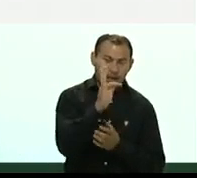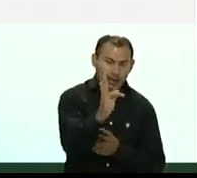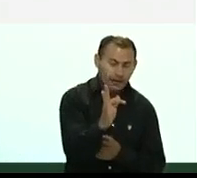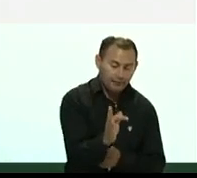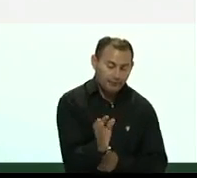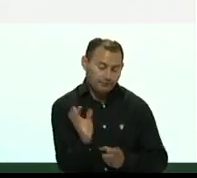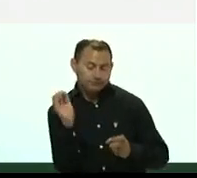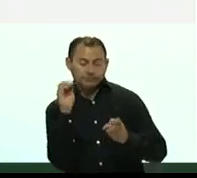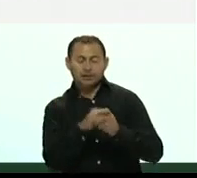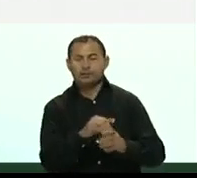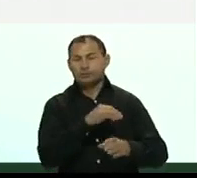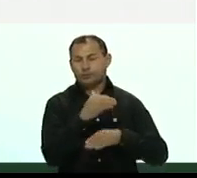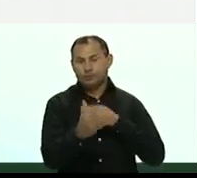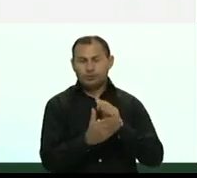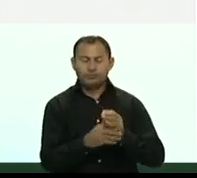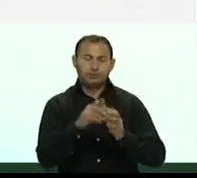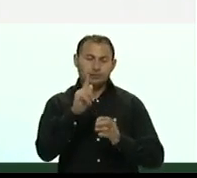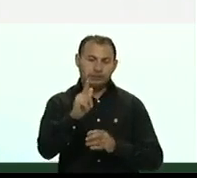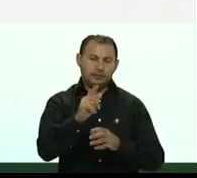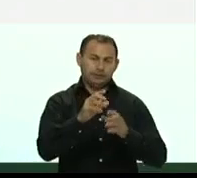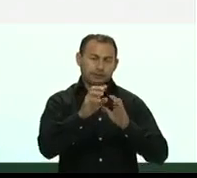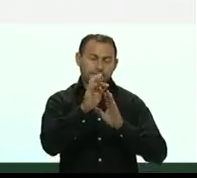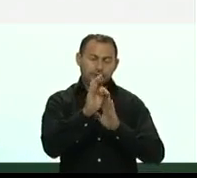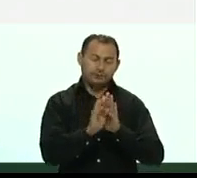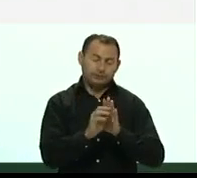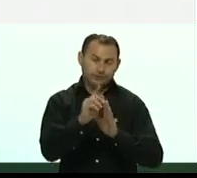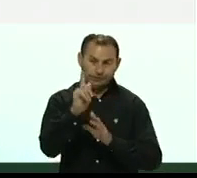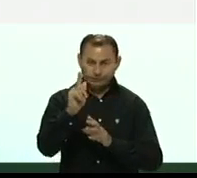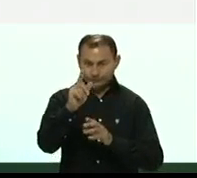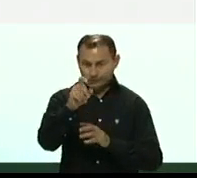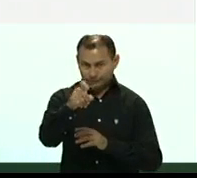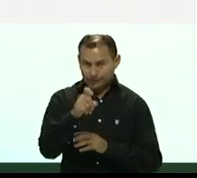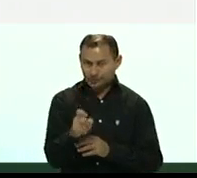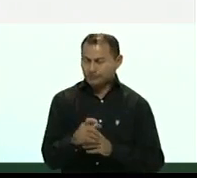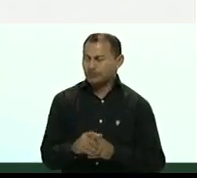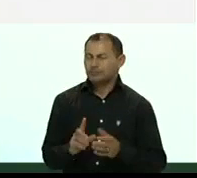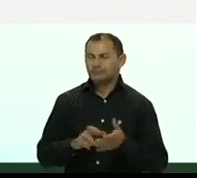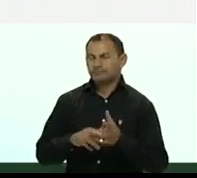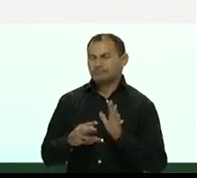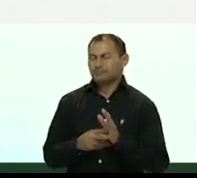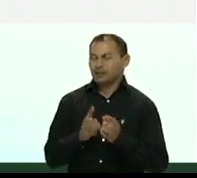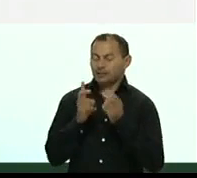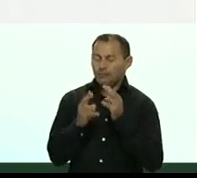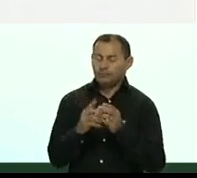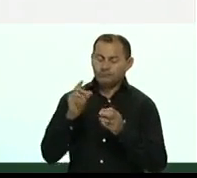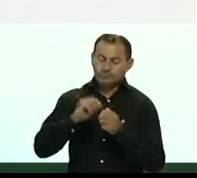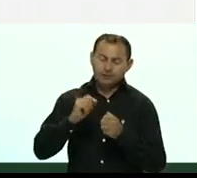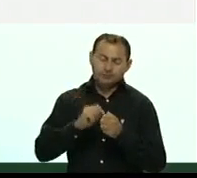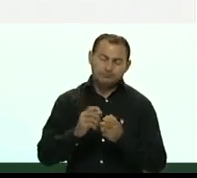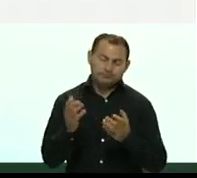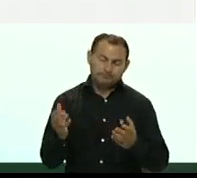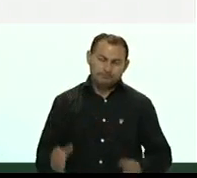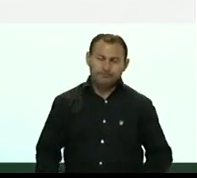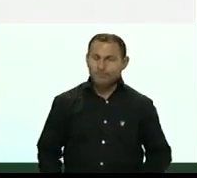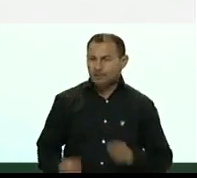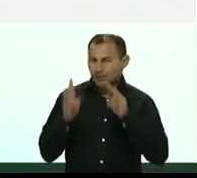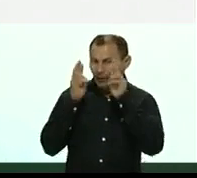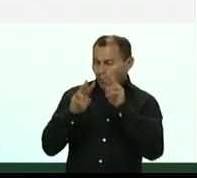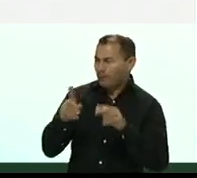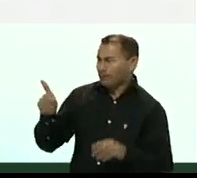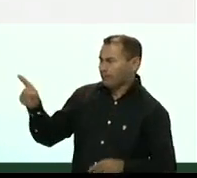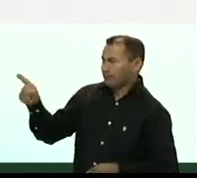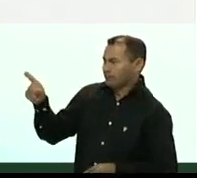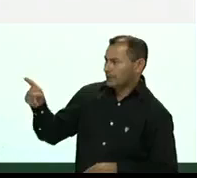vou colocar todo mundo da g de x. Ah, o que quer dizer isso? Seria o mesmo que eu fizesse o seguinte. Então, olha lá,